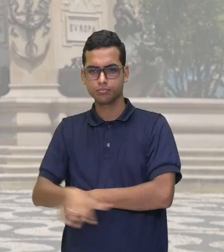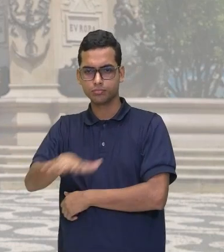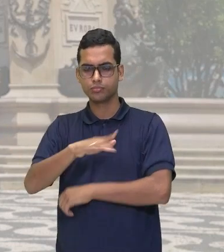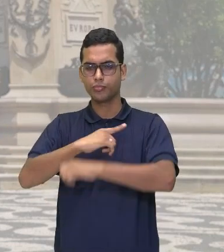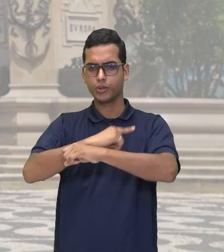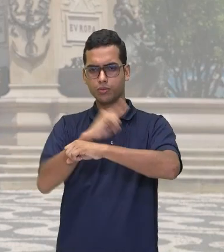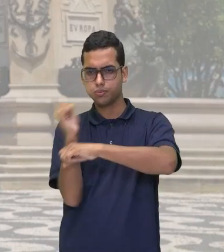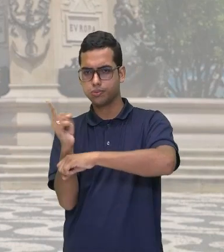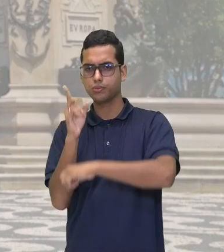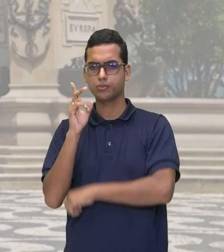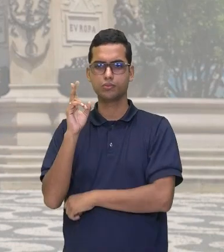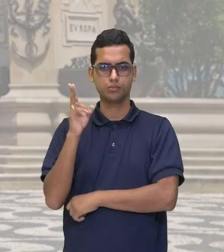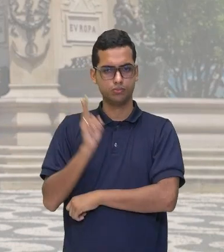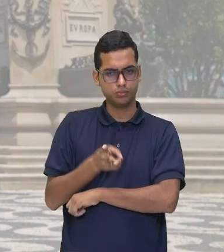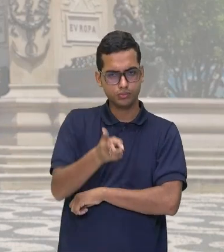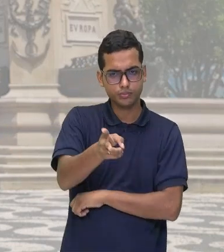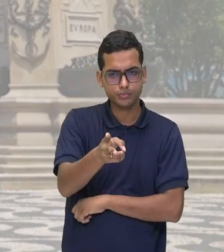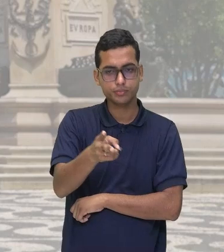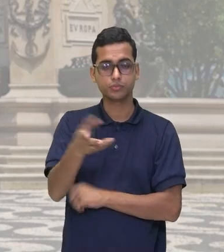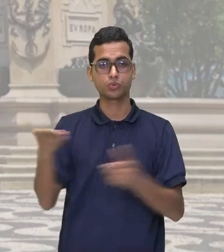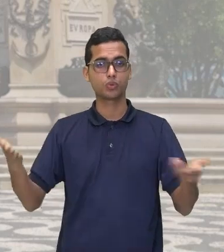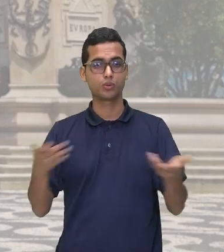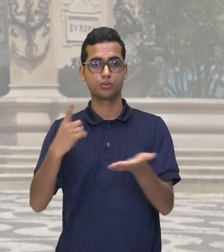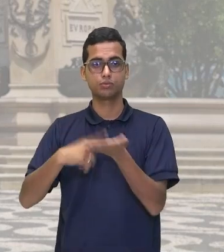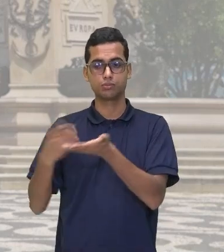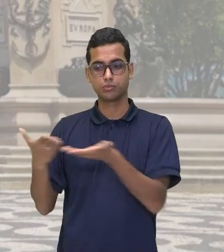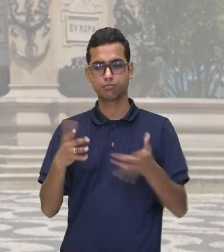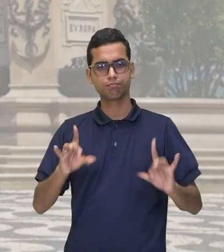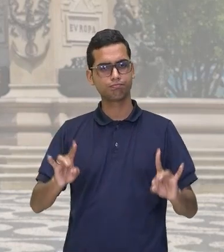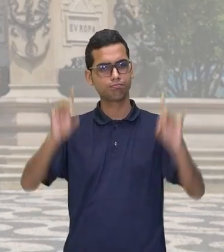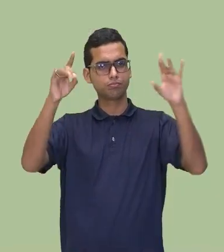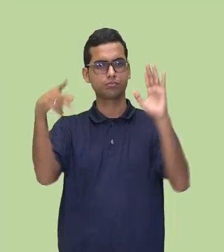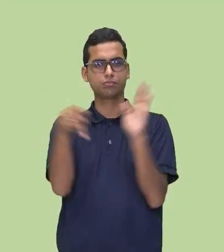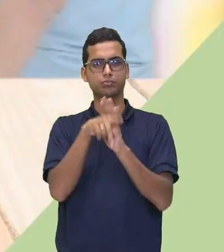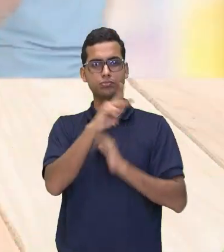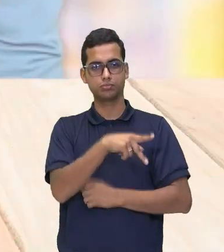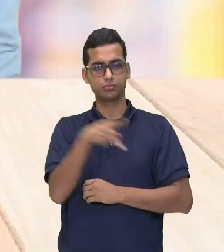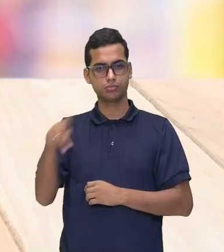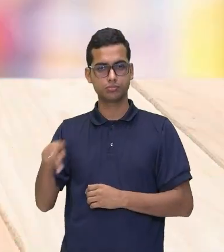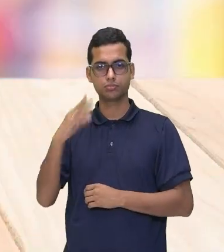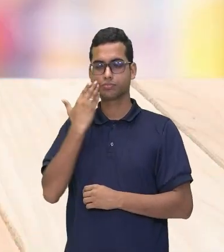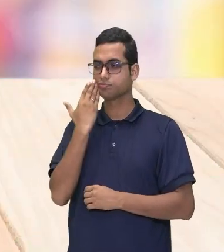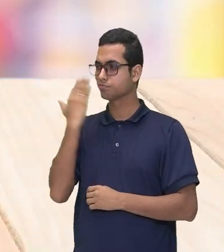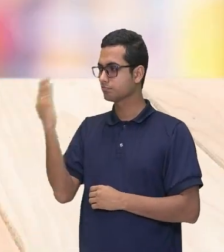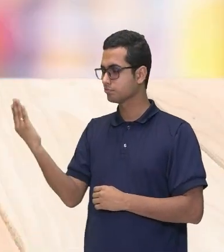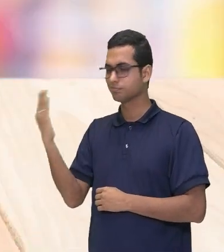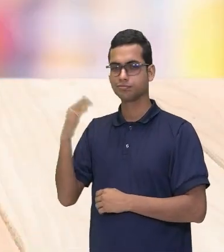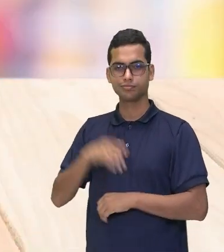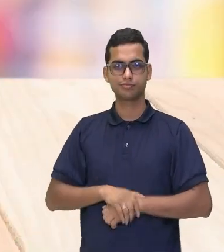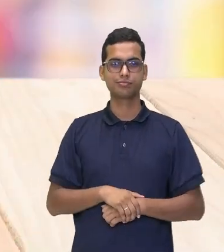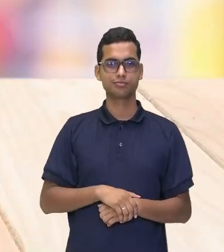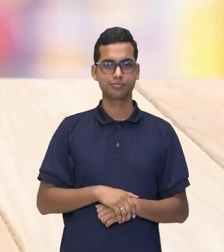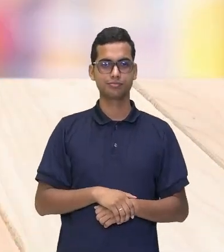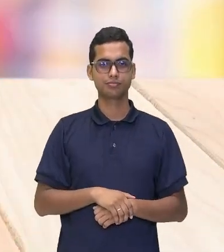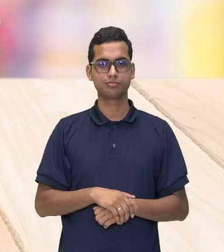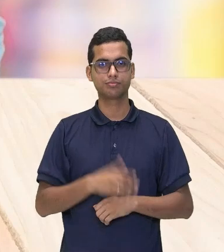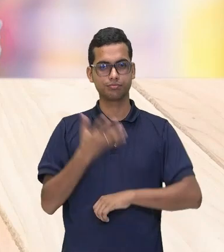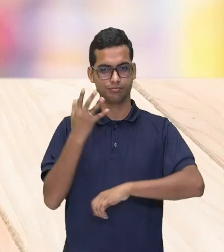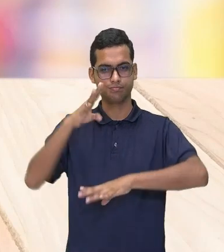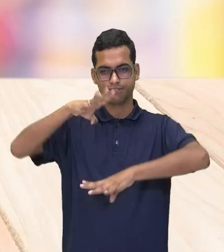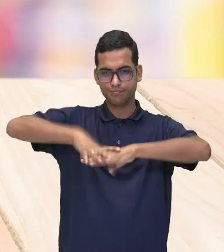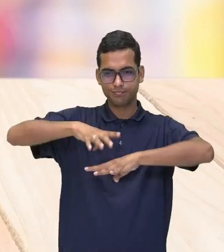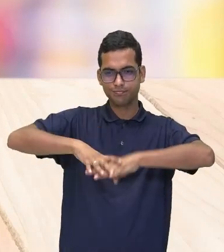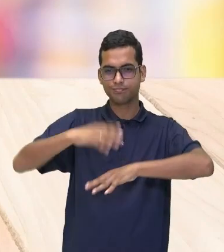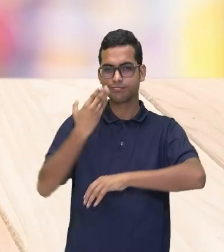convidado muito especial, o professor Rilner de matemática. Tudo bom? Tudo bom. E aí,